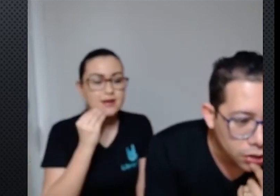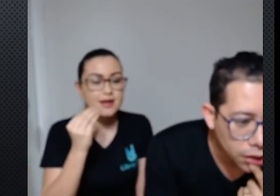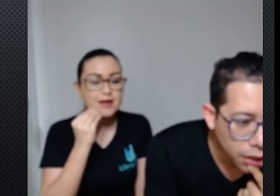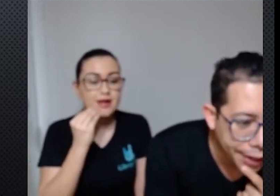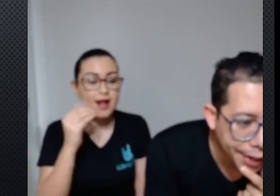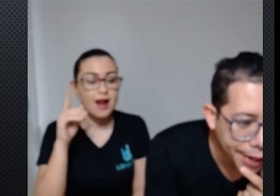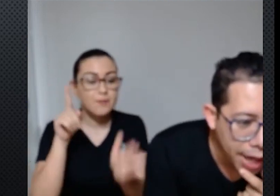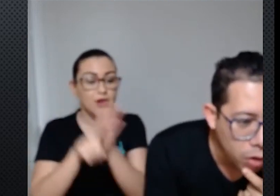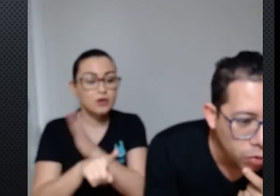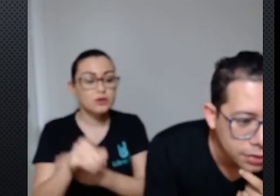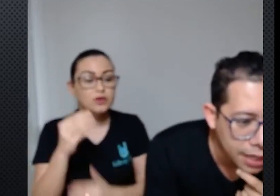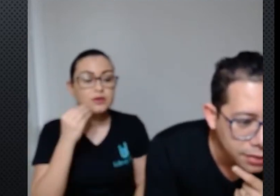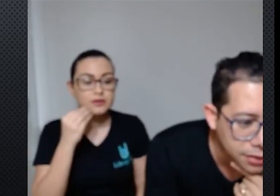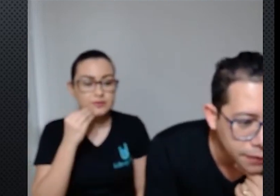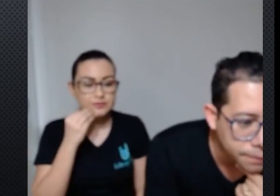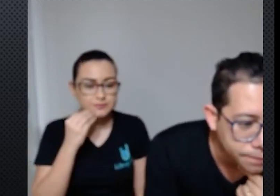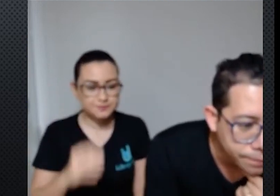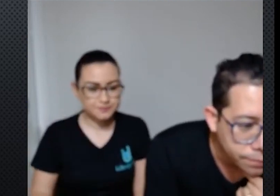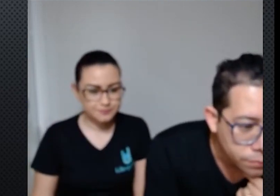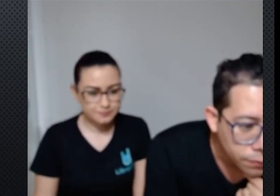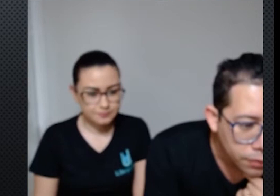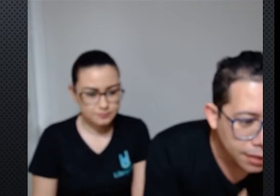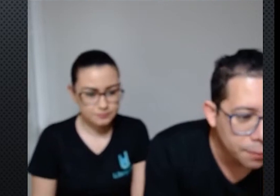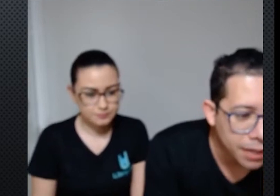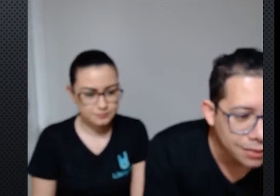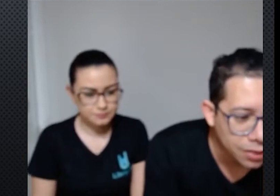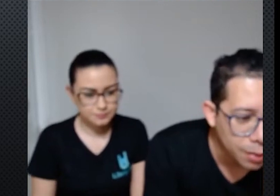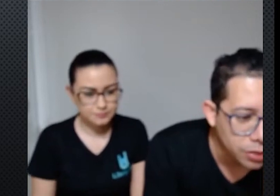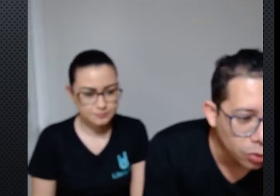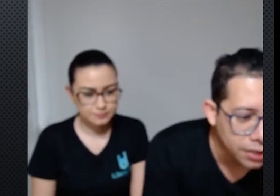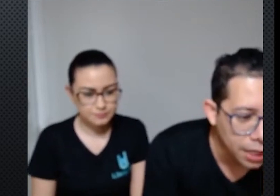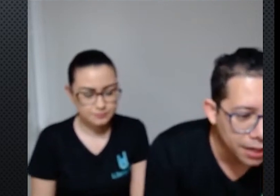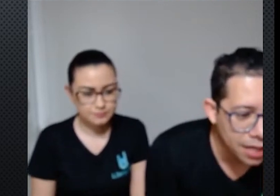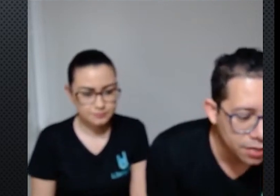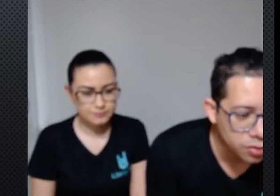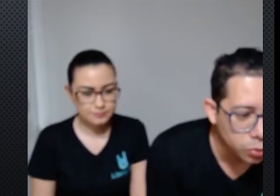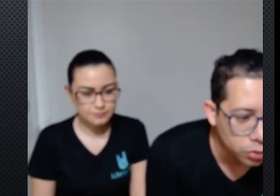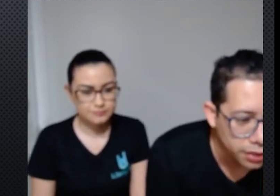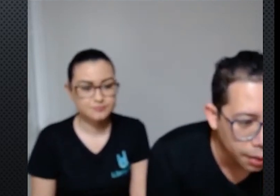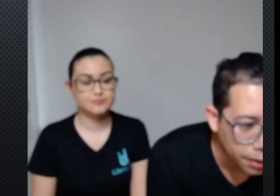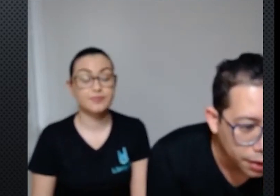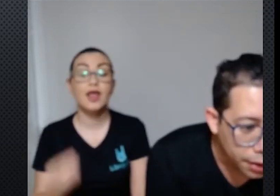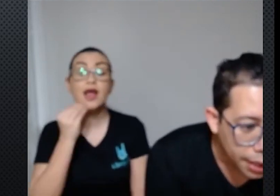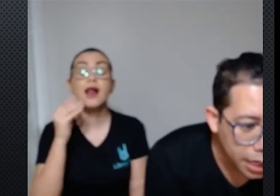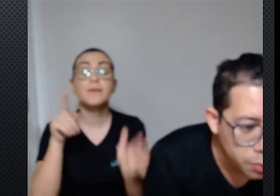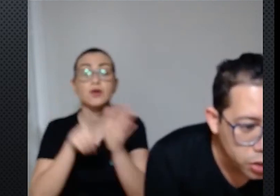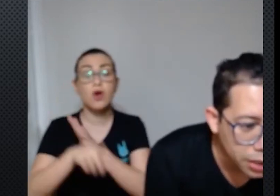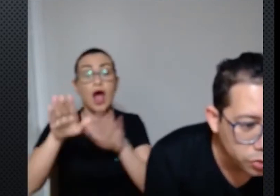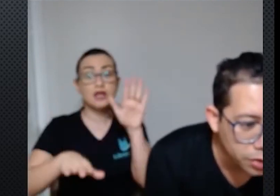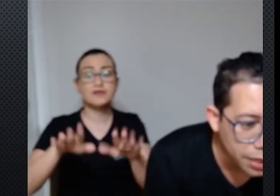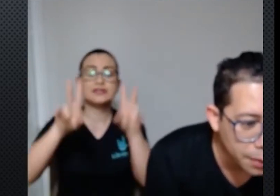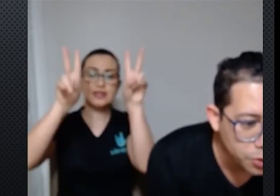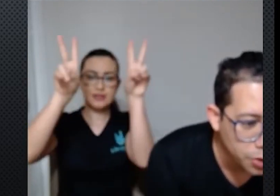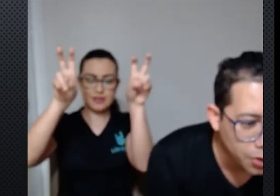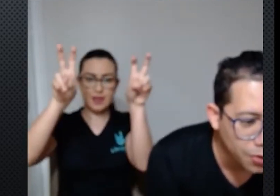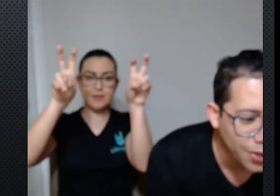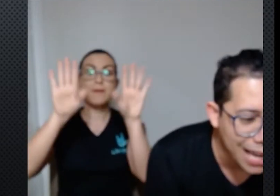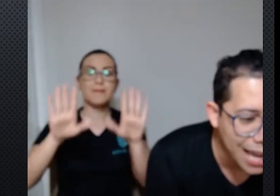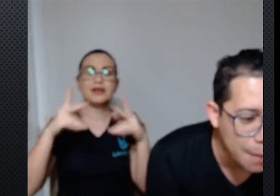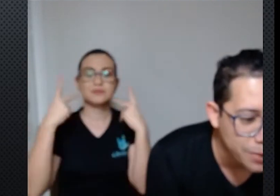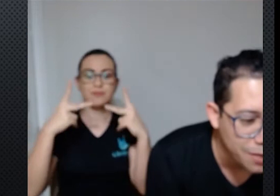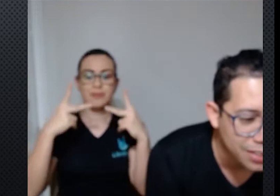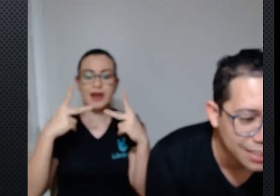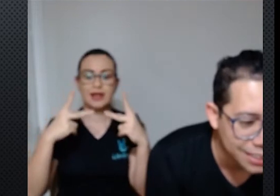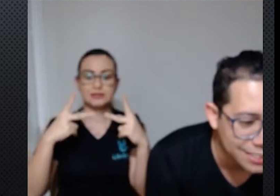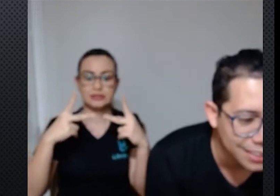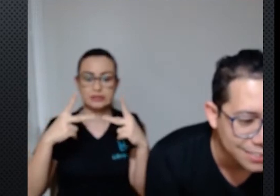seguinte. Acontece que a pregação vai mudar o tema, né? Às vezes muda o tema. É importante o intérprete orar